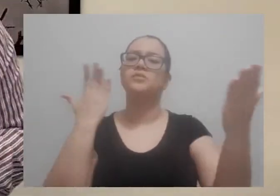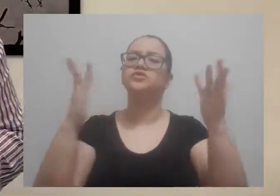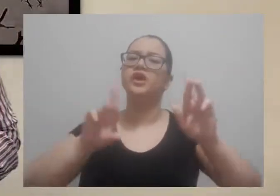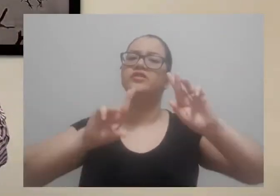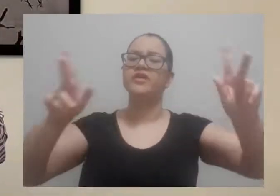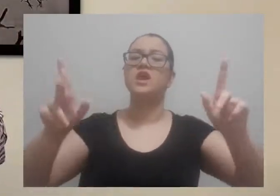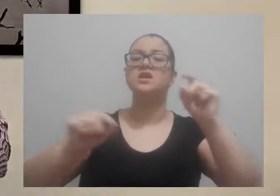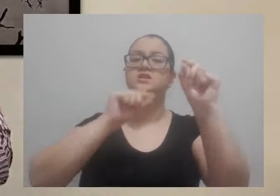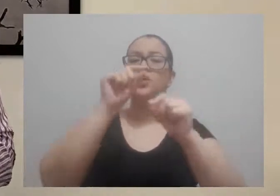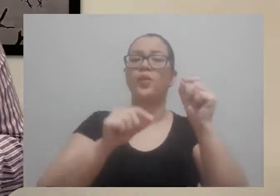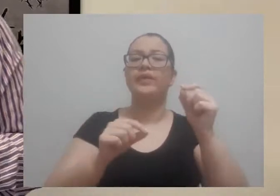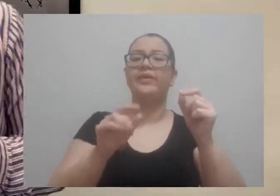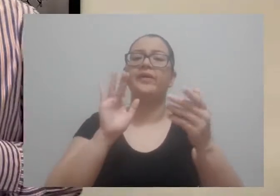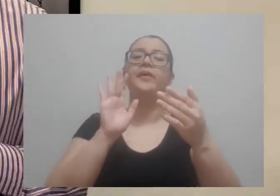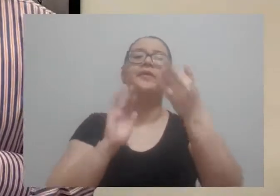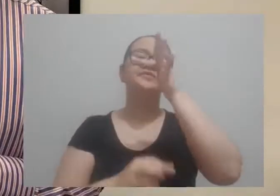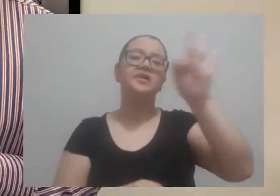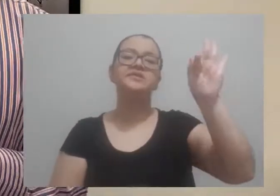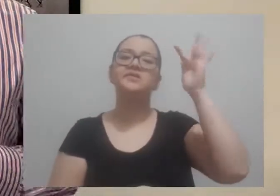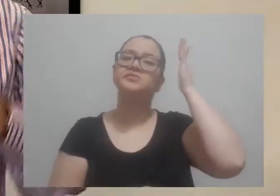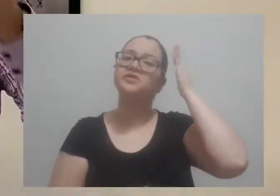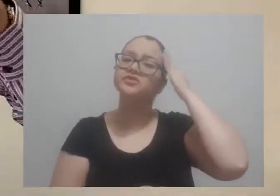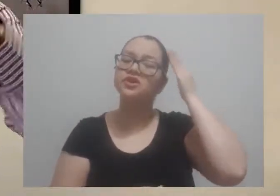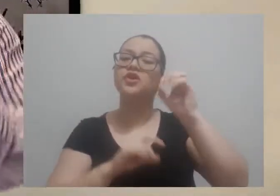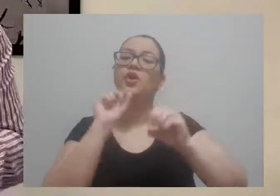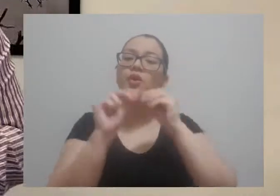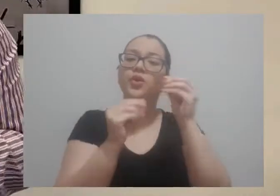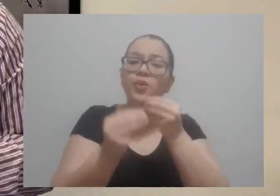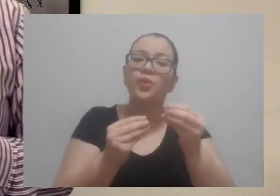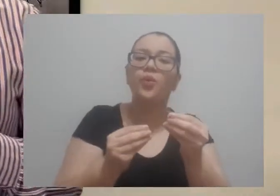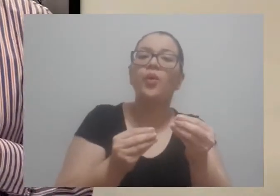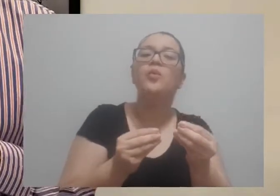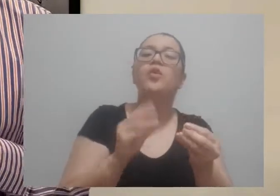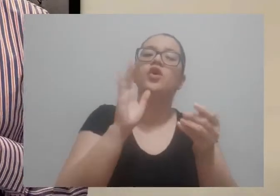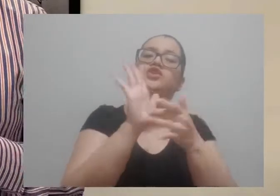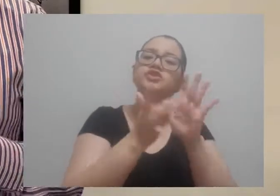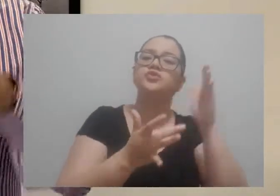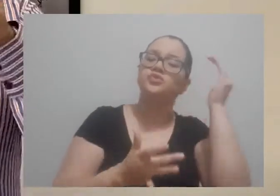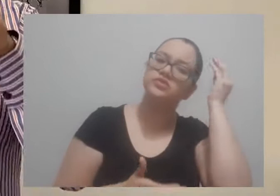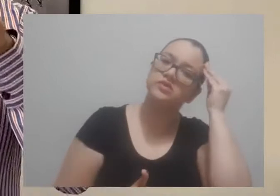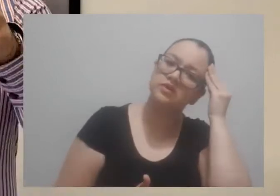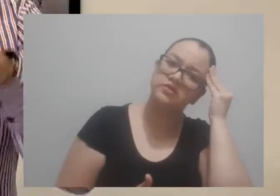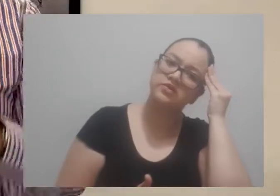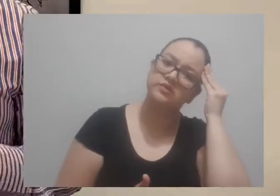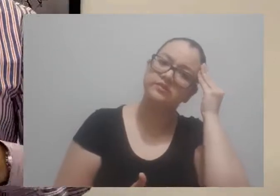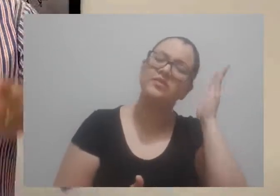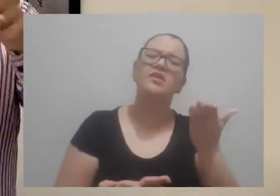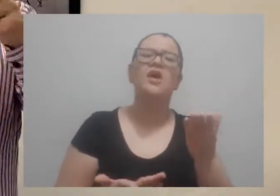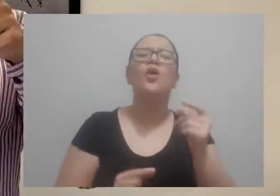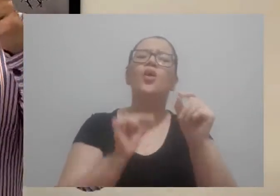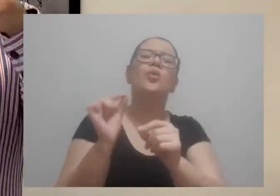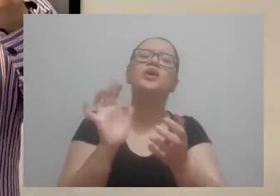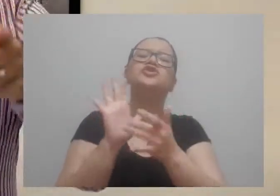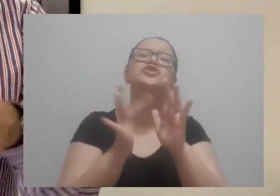trazendo. O que o Senhor quer de nós? O que o Senhor quer de mim e de você? Você que está ouvindo essa mensagem, você que